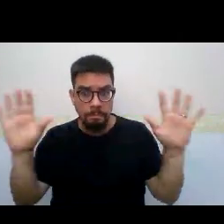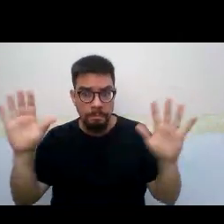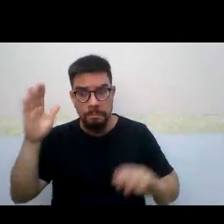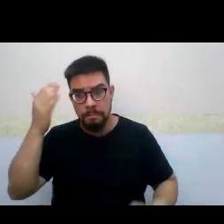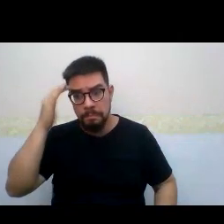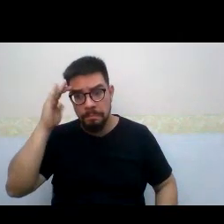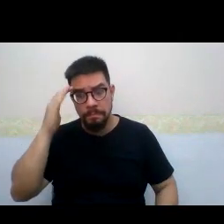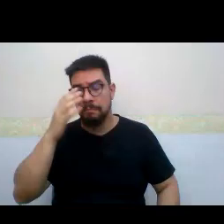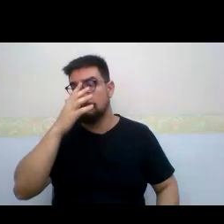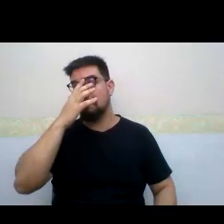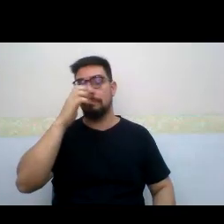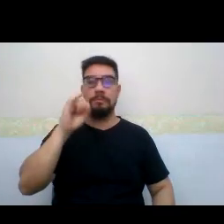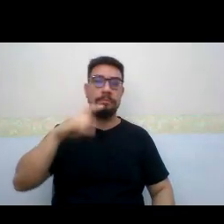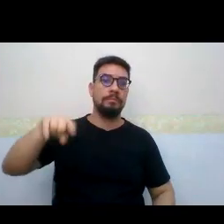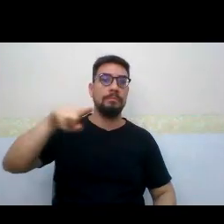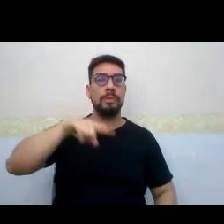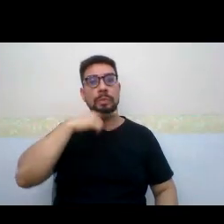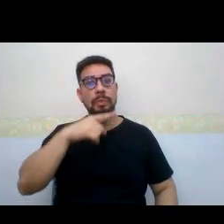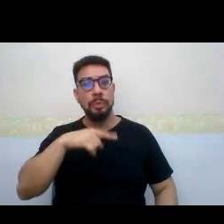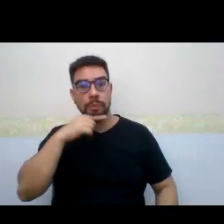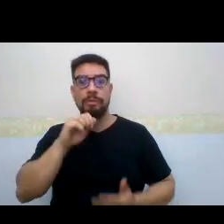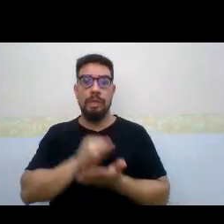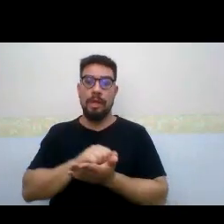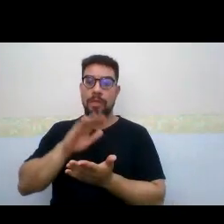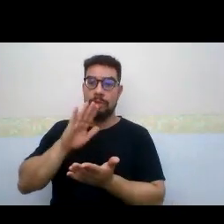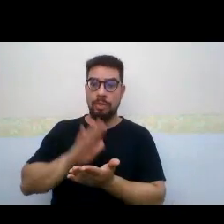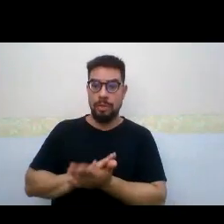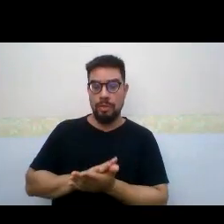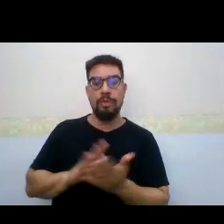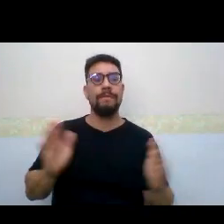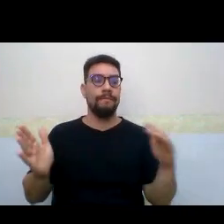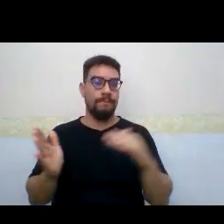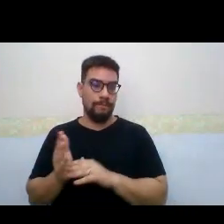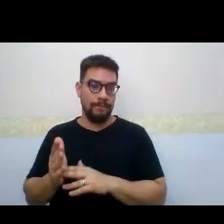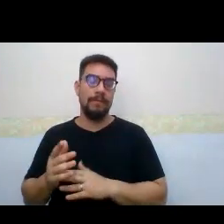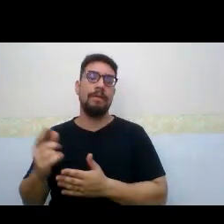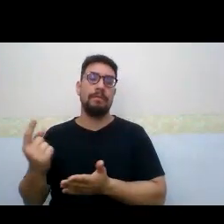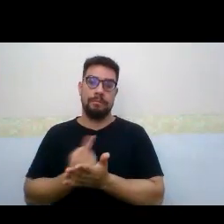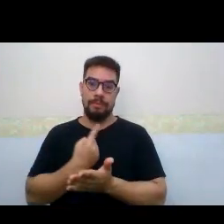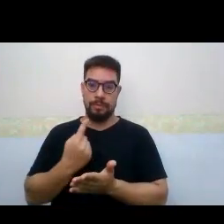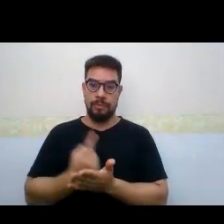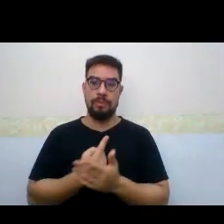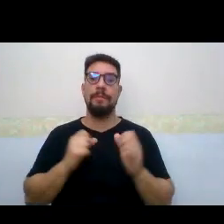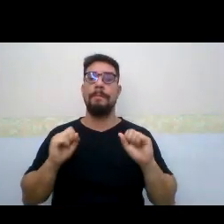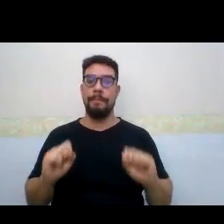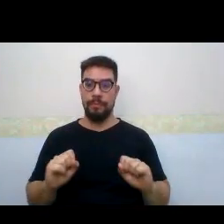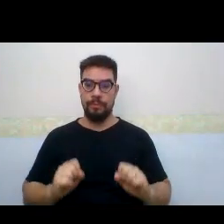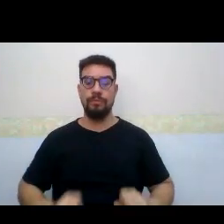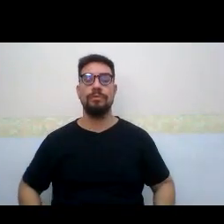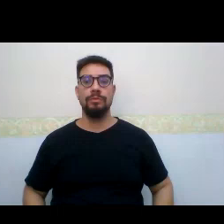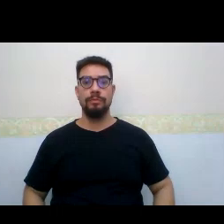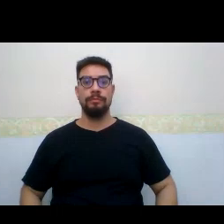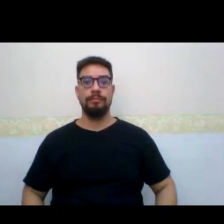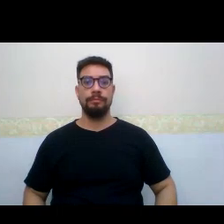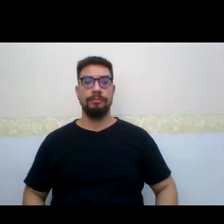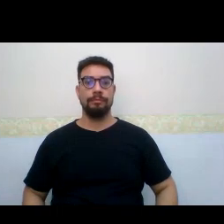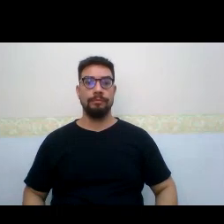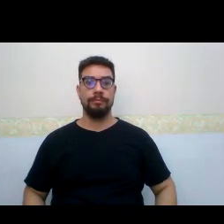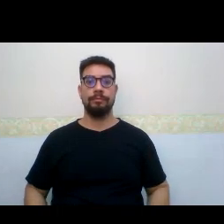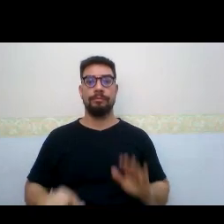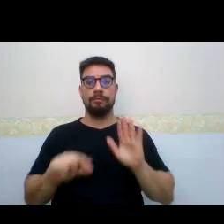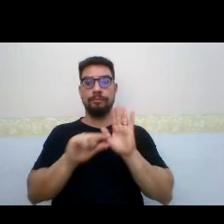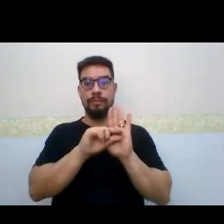vocês forem tendo dúvida, vai anotando aí, porque no finalzinho eu vou abrir o espaço para as discussões, tá? Ementa